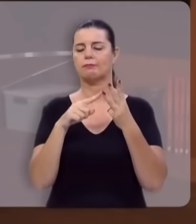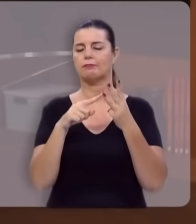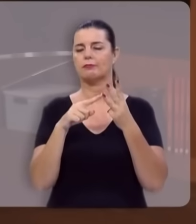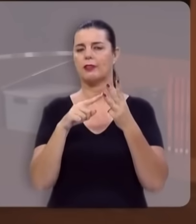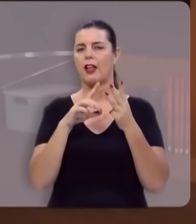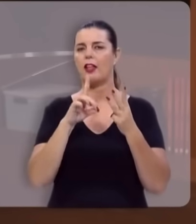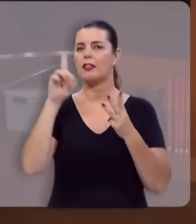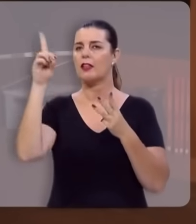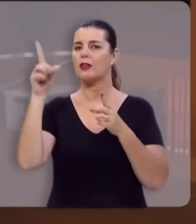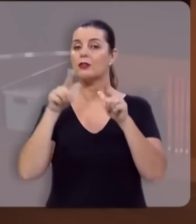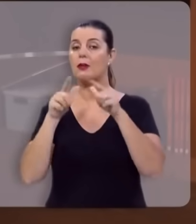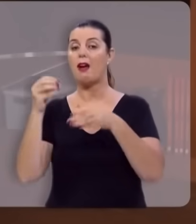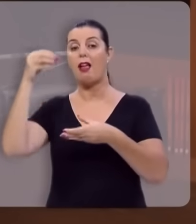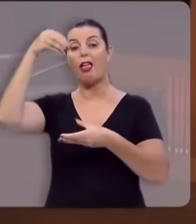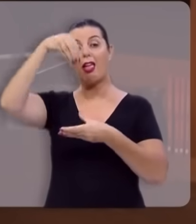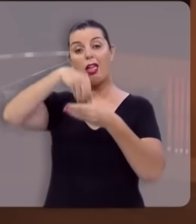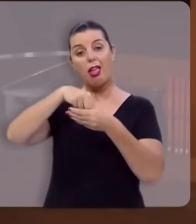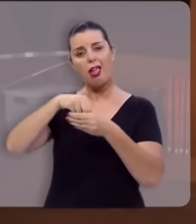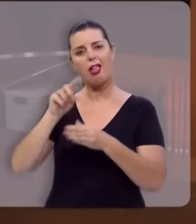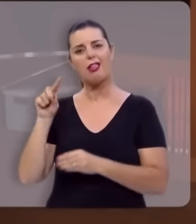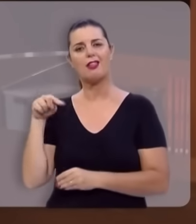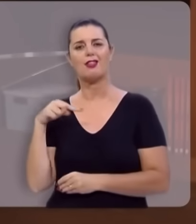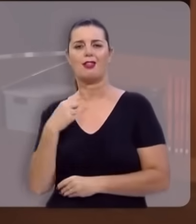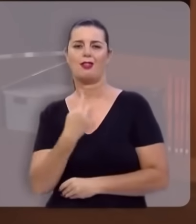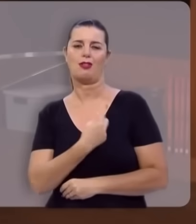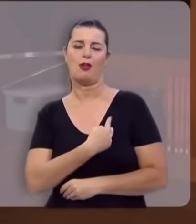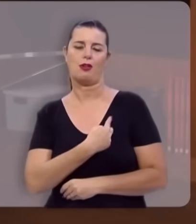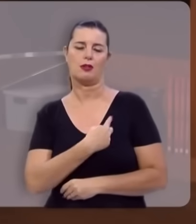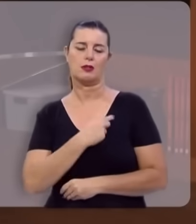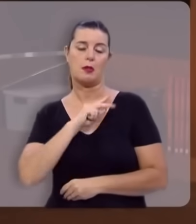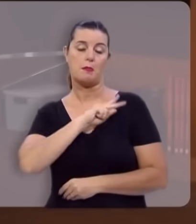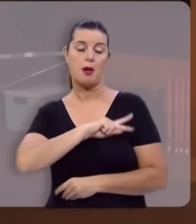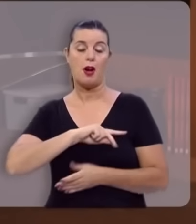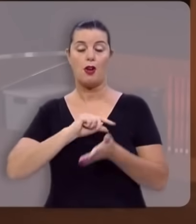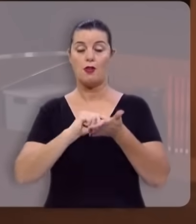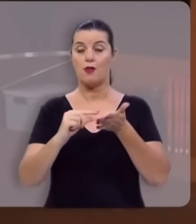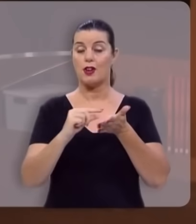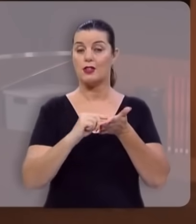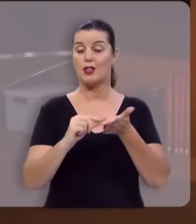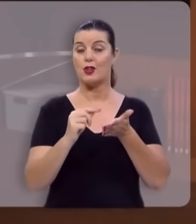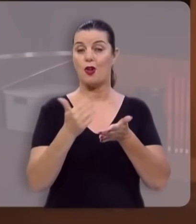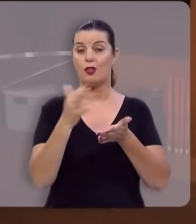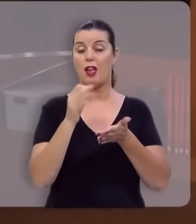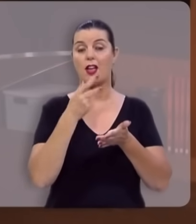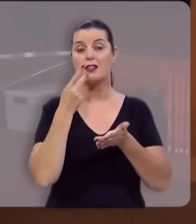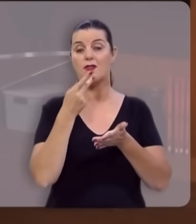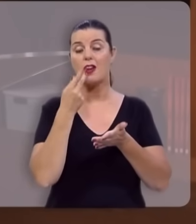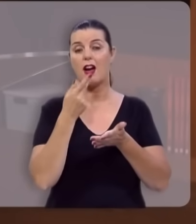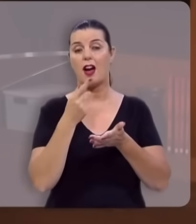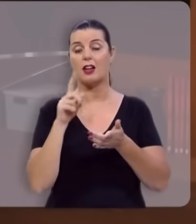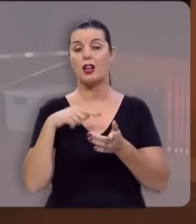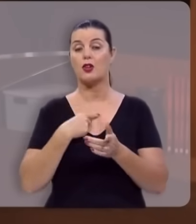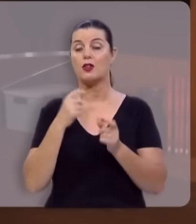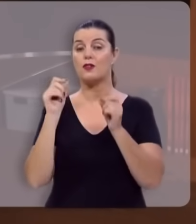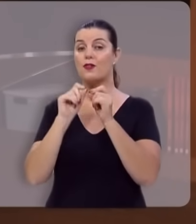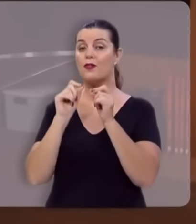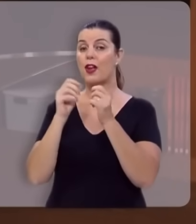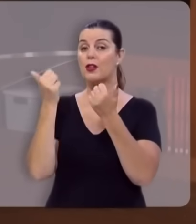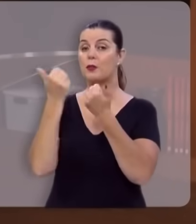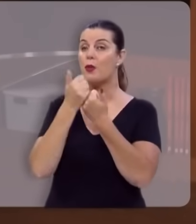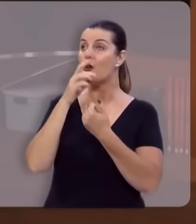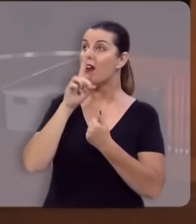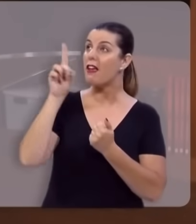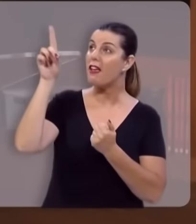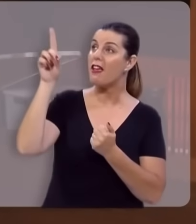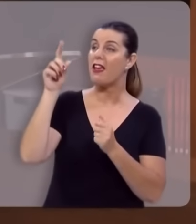em nós. Paulo vai dizer no verso 10 que nós somos feitura dele, criados em